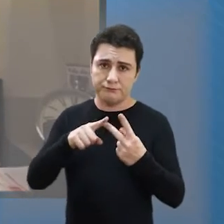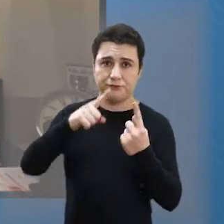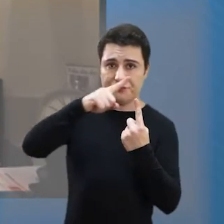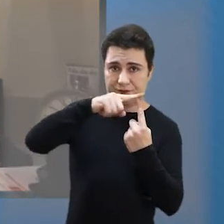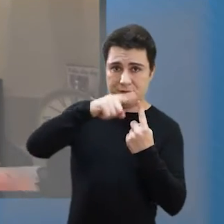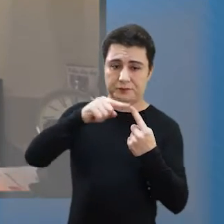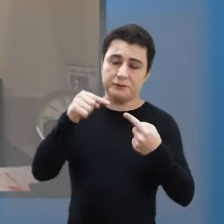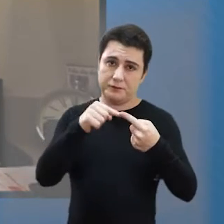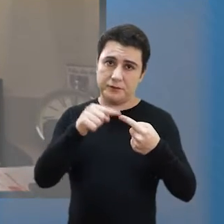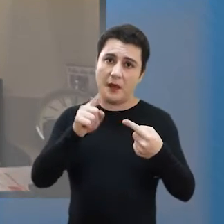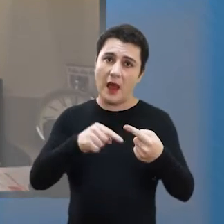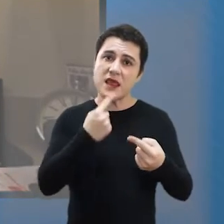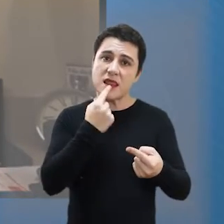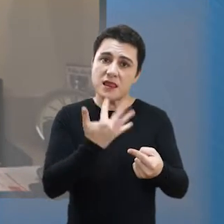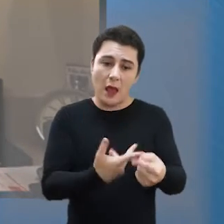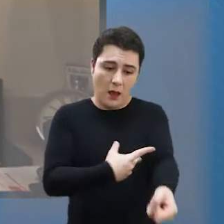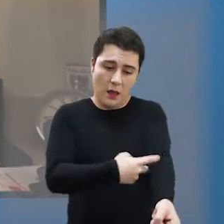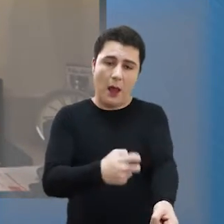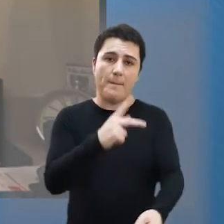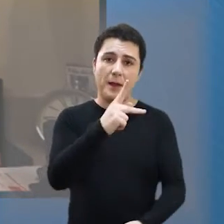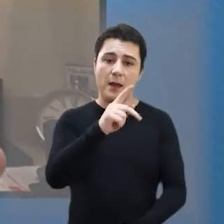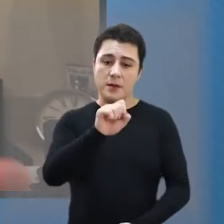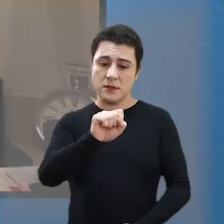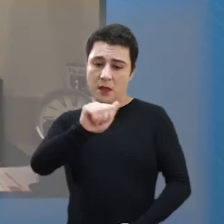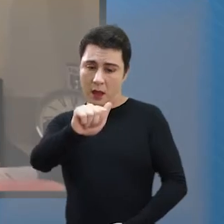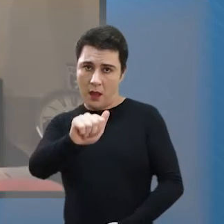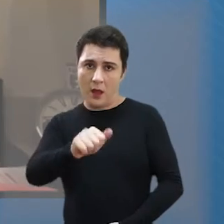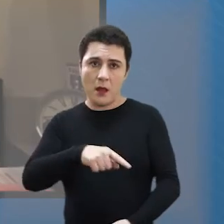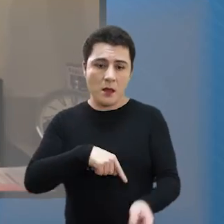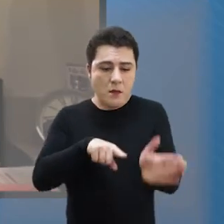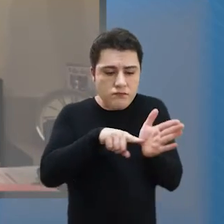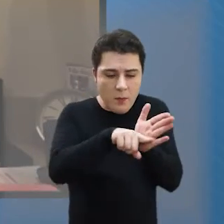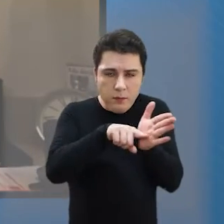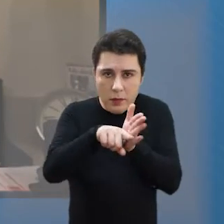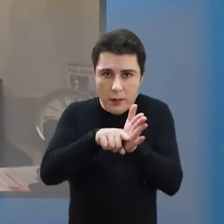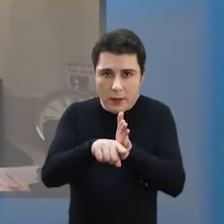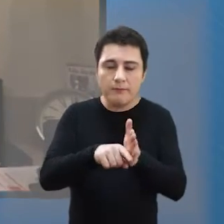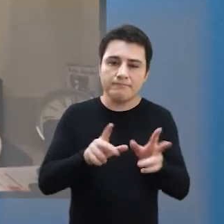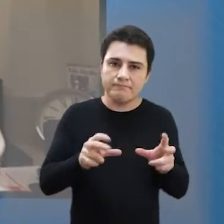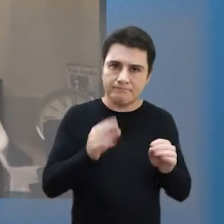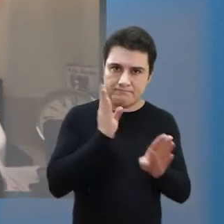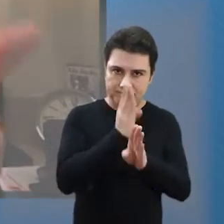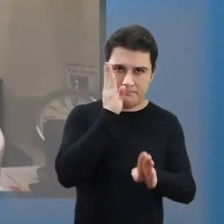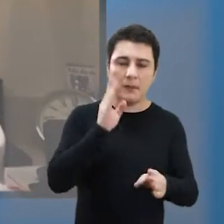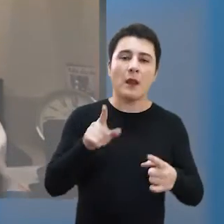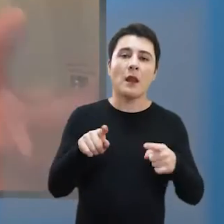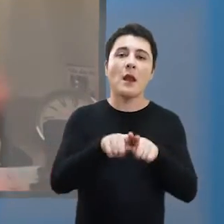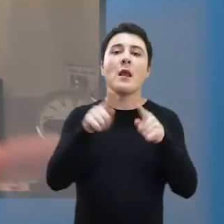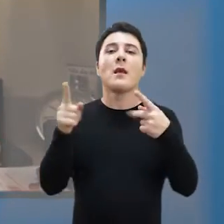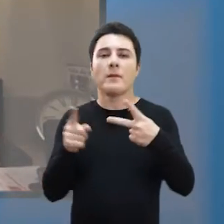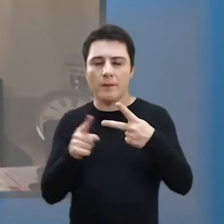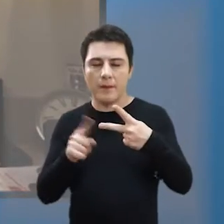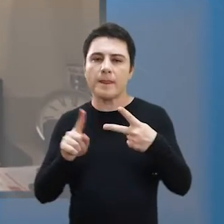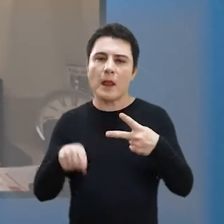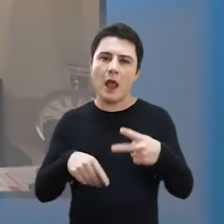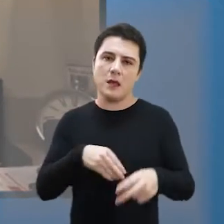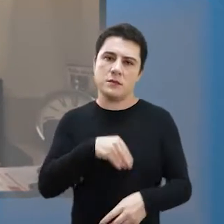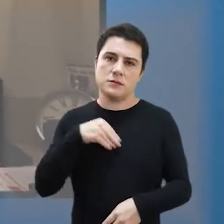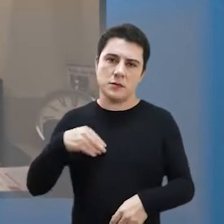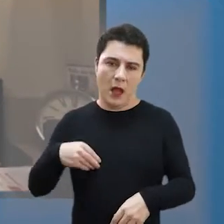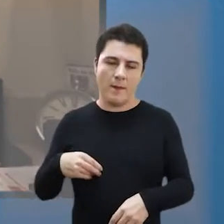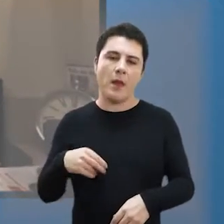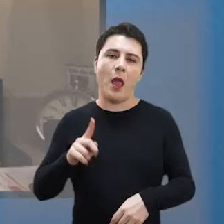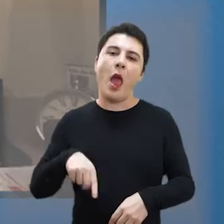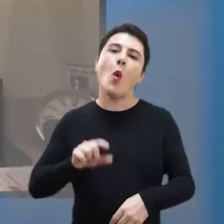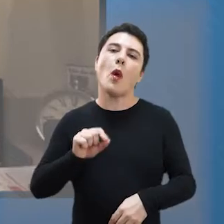exame. O primeiro é aquele exame de sangue, que é o PSA, que a gente usa para ver se tem câncer, e o segundo é o tão falado aí, exame de